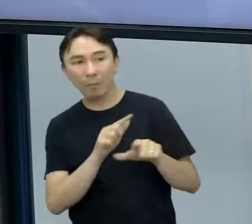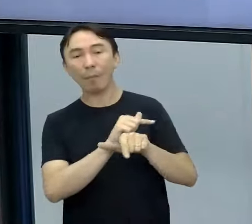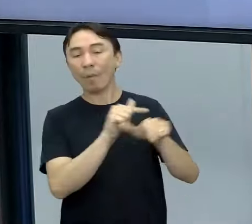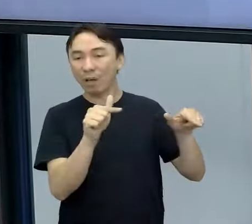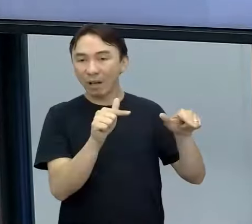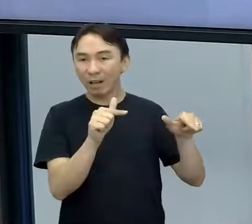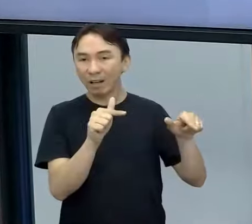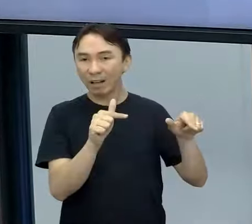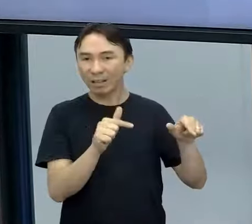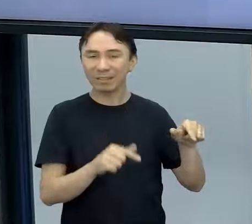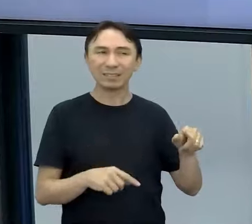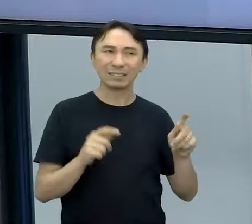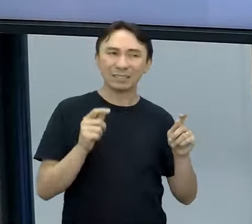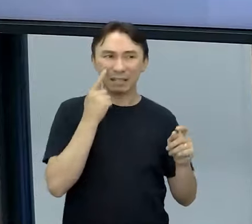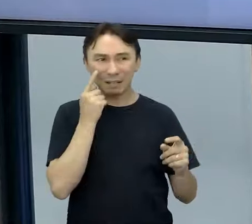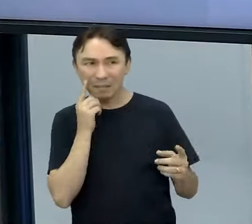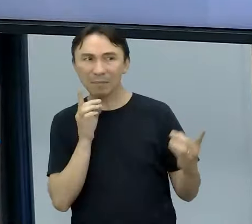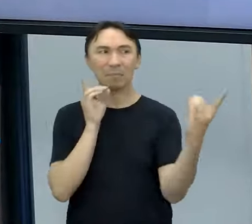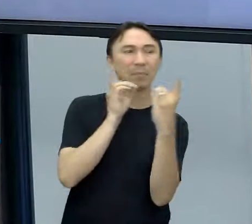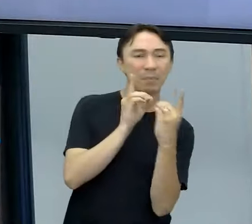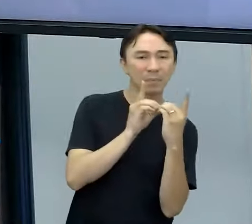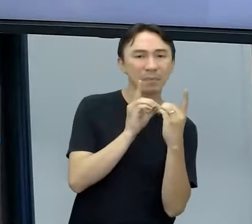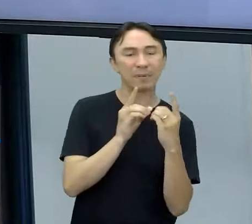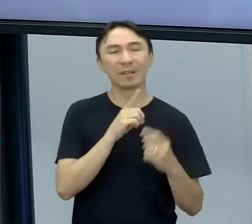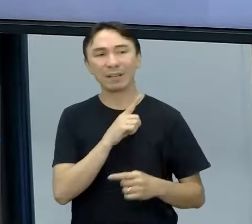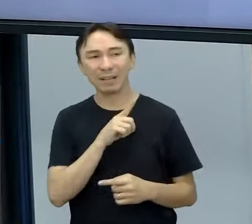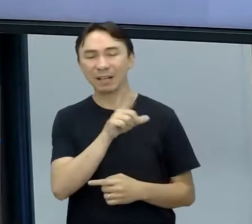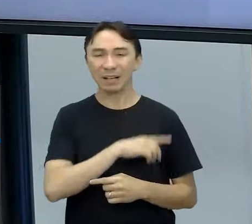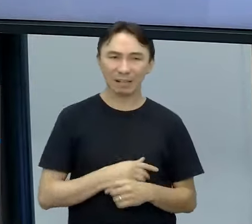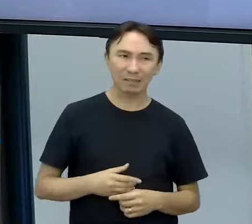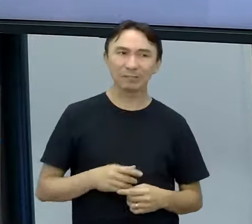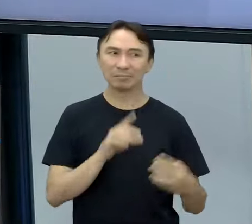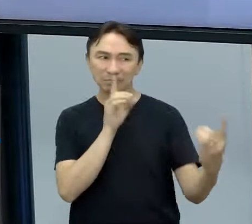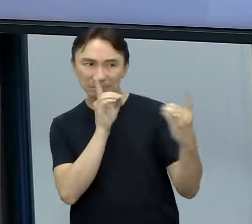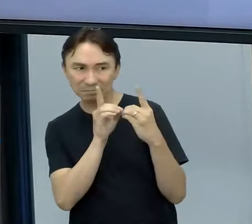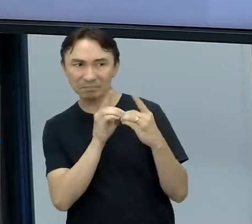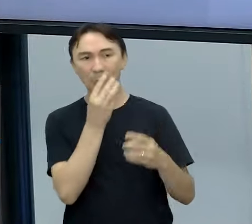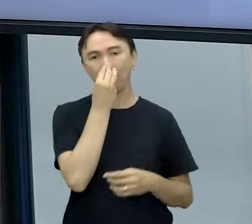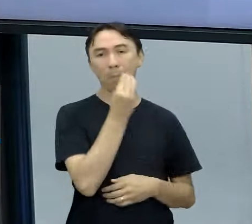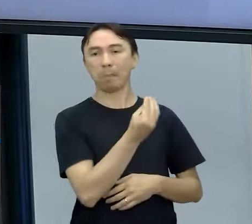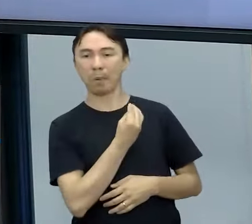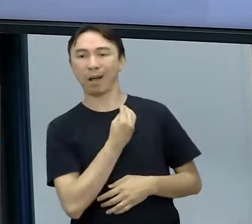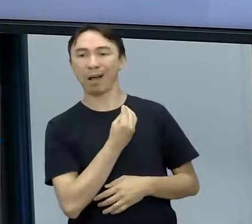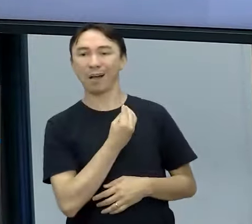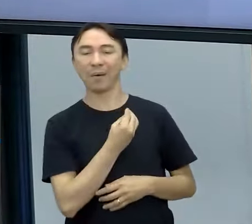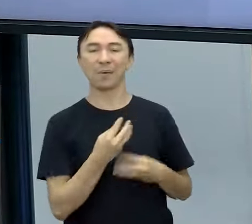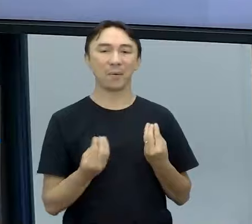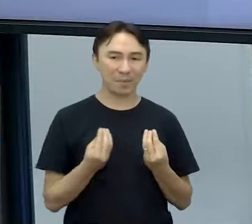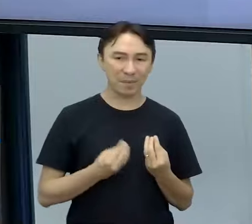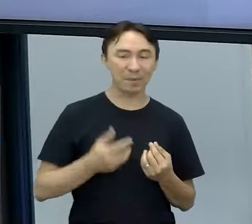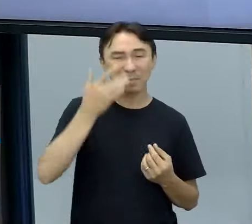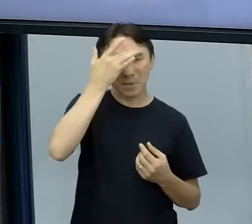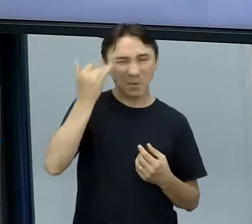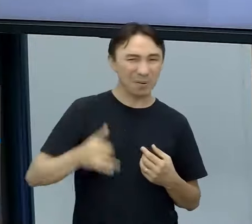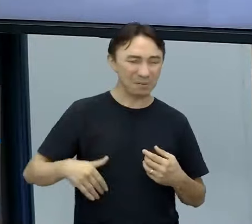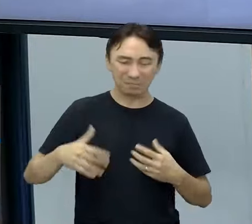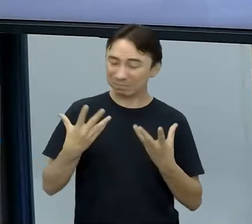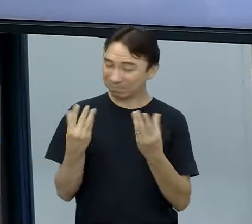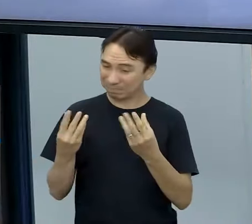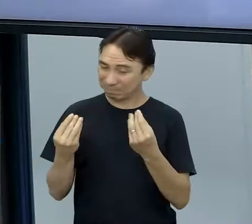casa? Será que vai ter gente pra me atender? Será que a pessoa vai querer me atender? Então, será que essa minha comunidade não é muita gente? Aí você